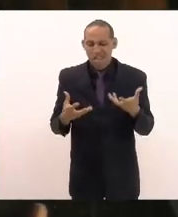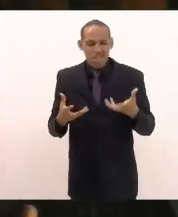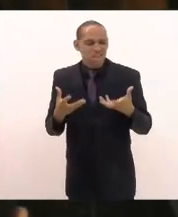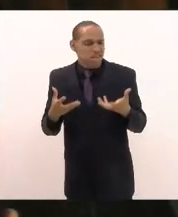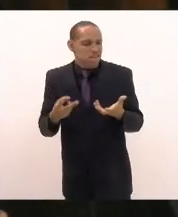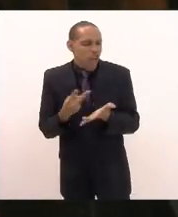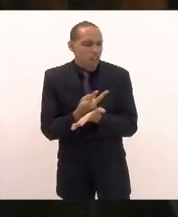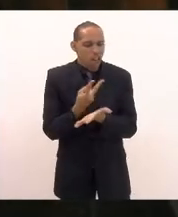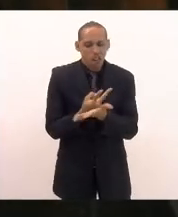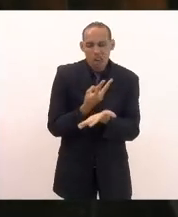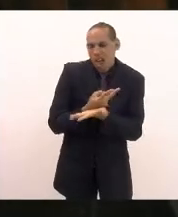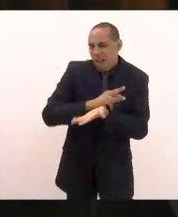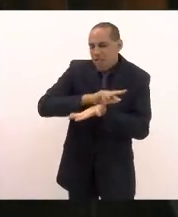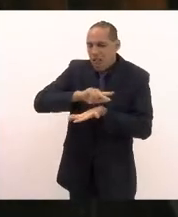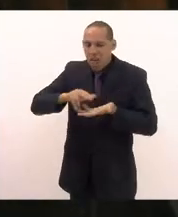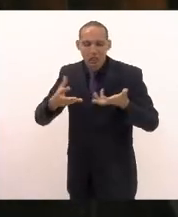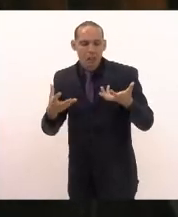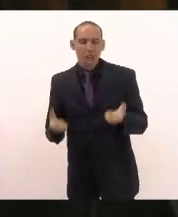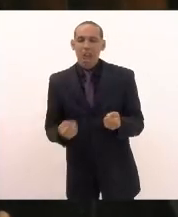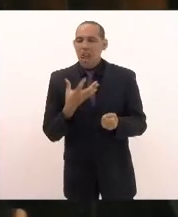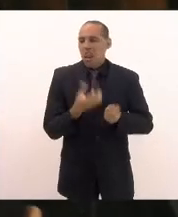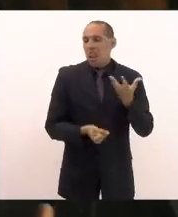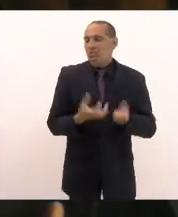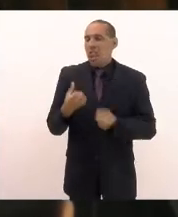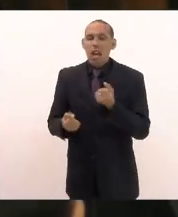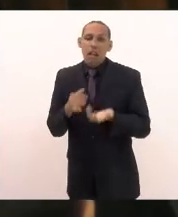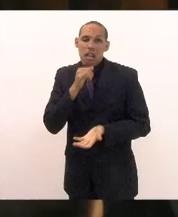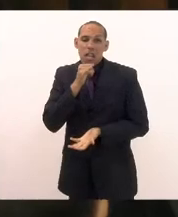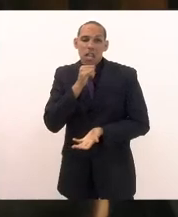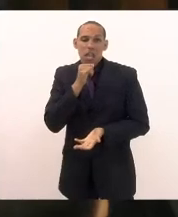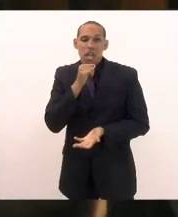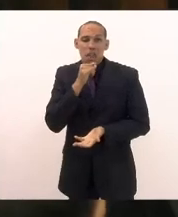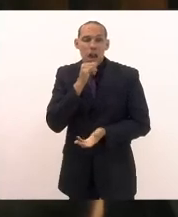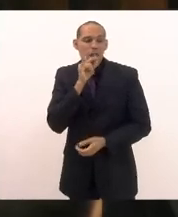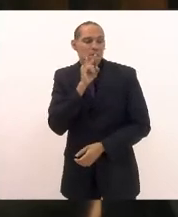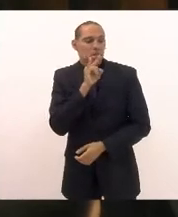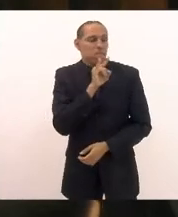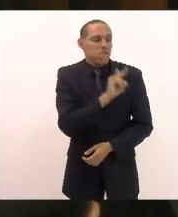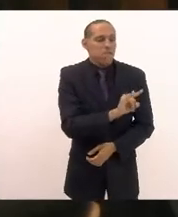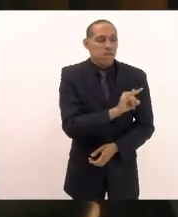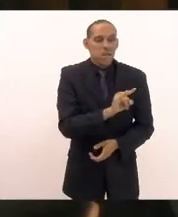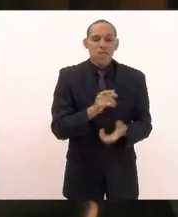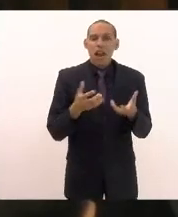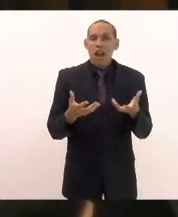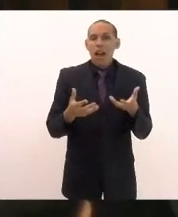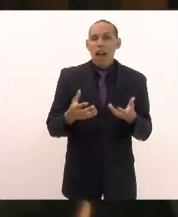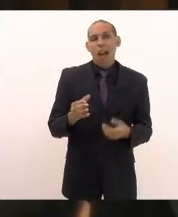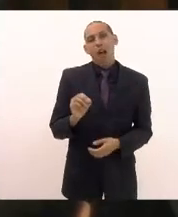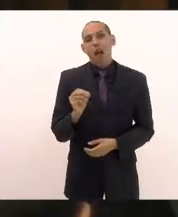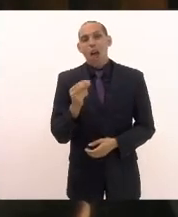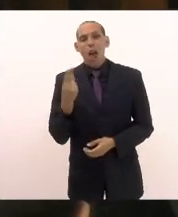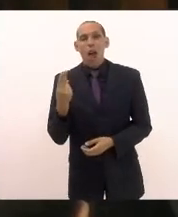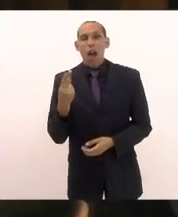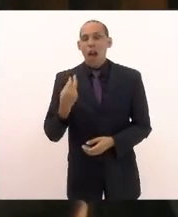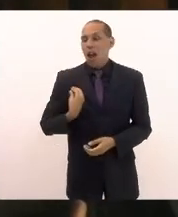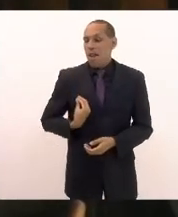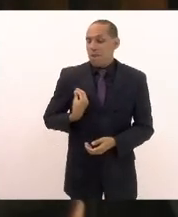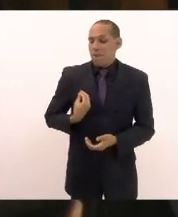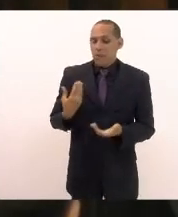Eles queriam, por exemplo, continuar vivendo no adultério. Eles queriam continuar vivendo numa